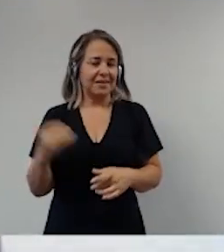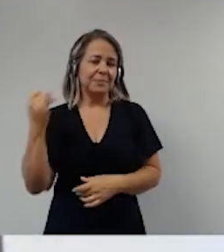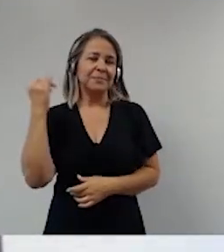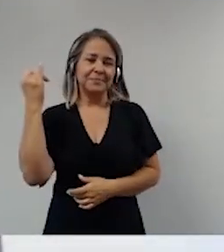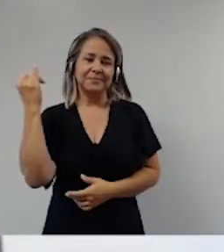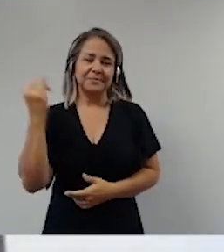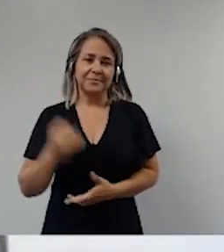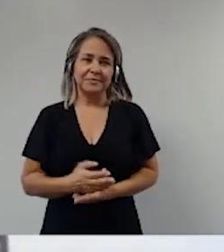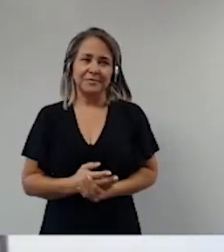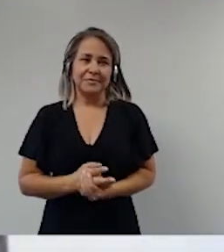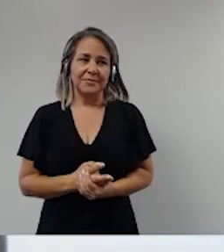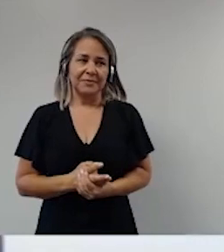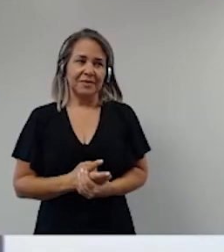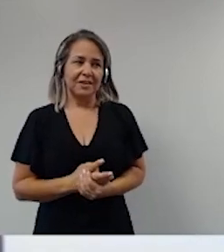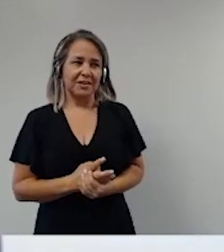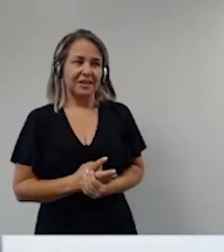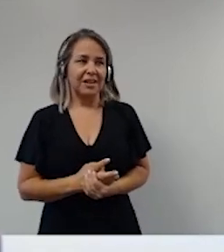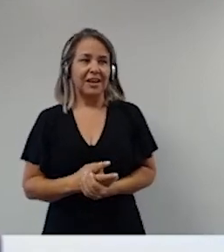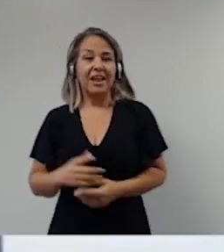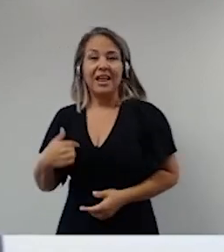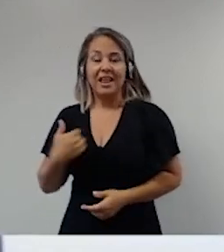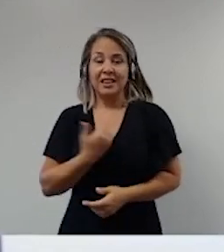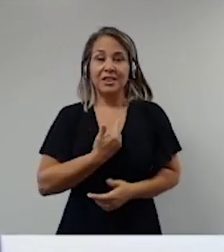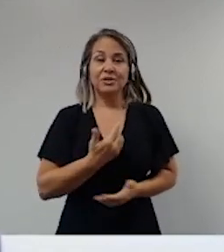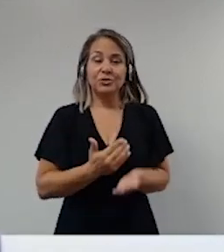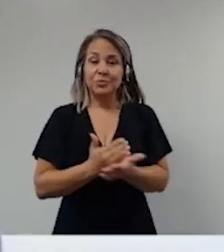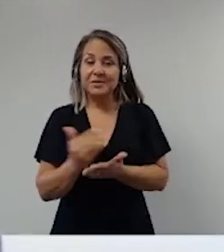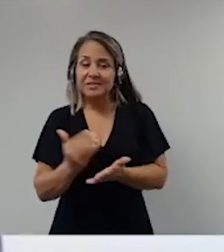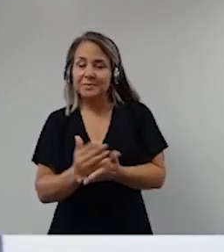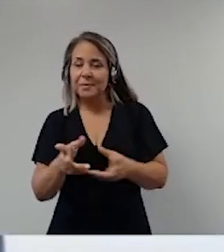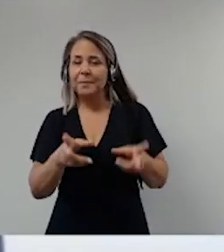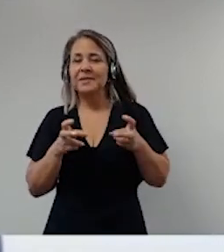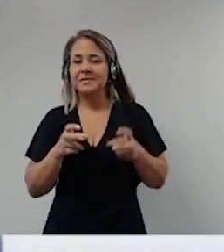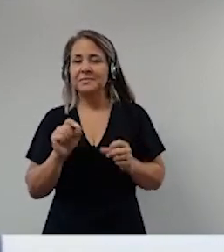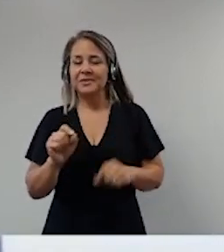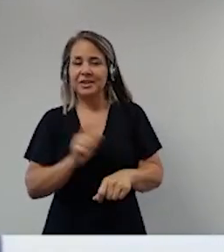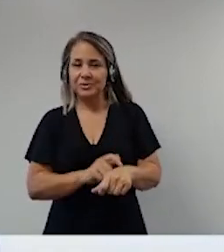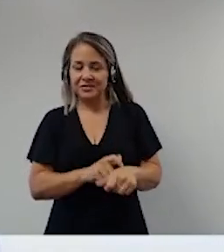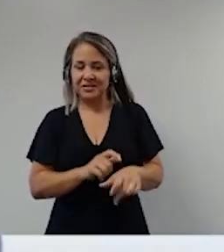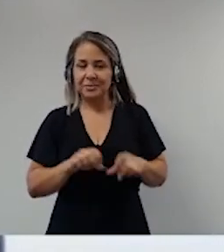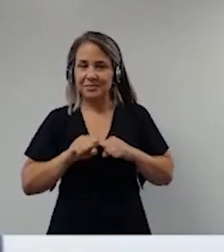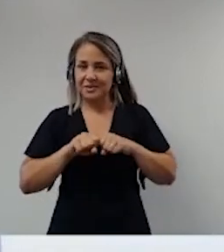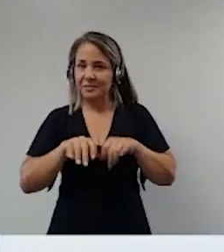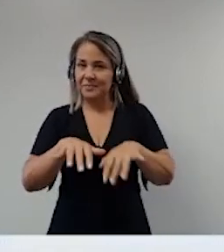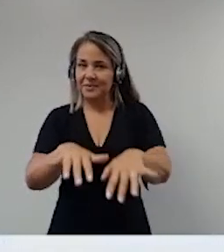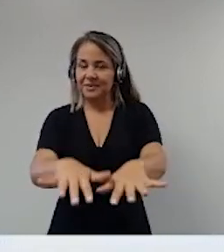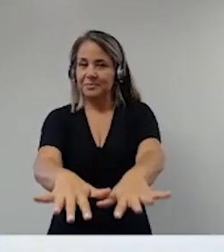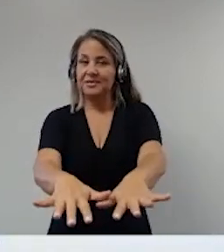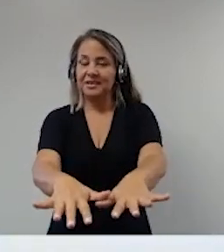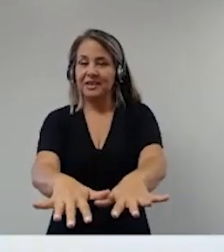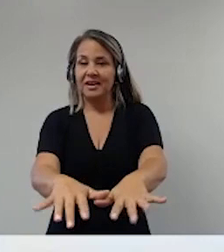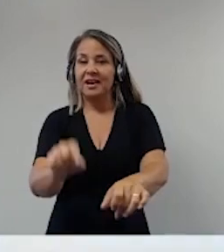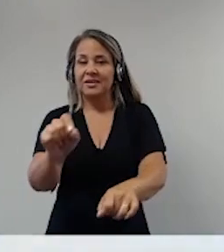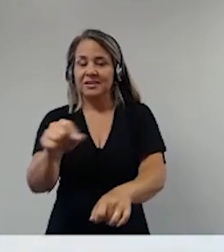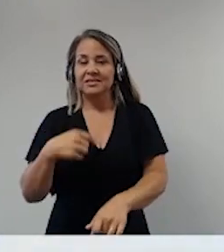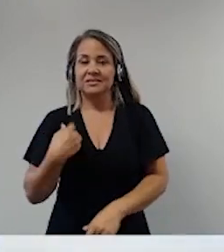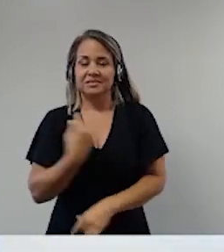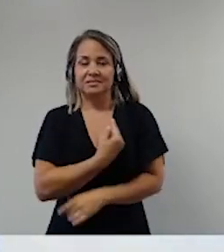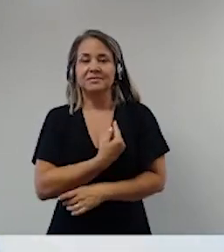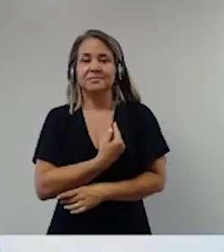interessante. E a gente acabou vendo, nesse período de pandemia também, obviamente, a gente teve que também